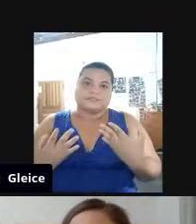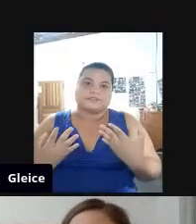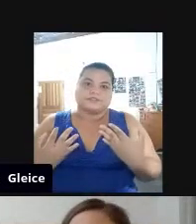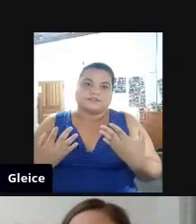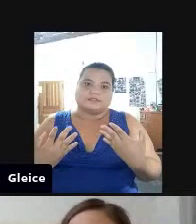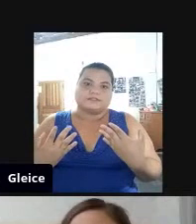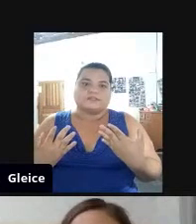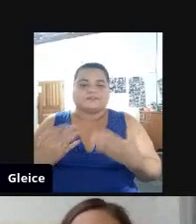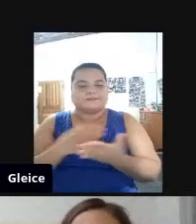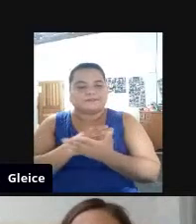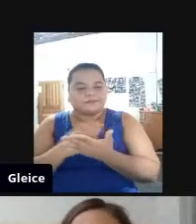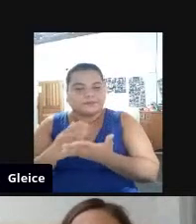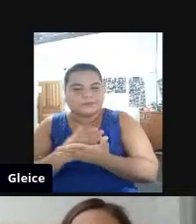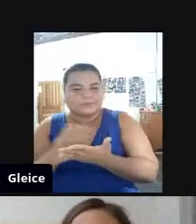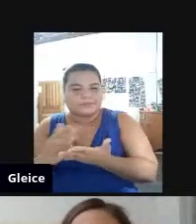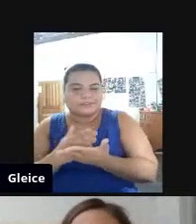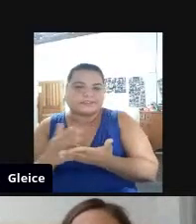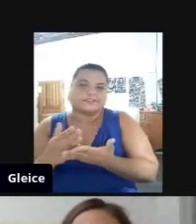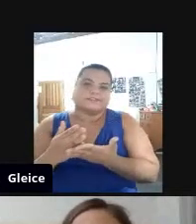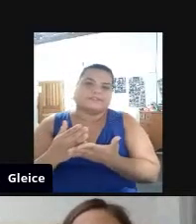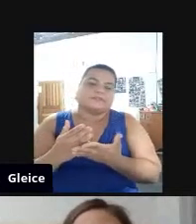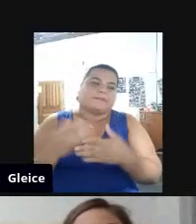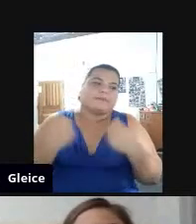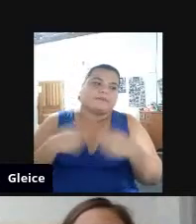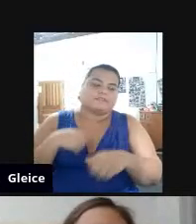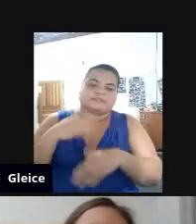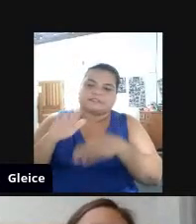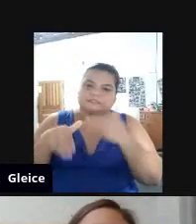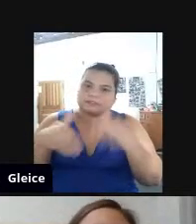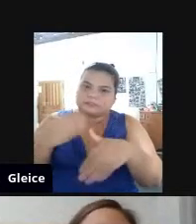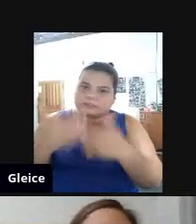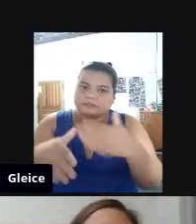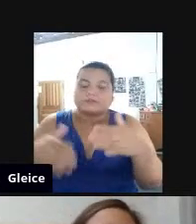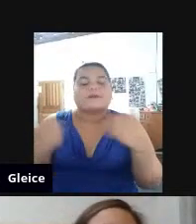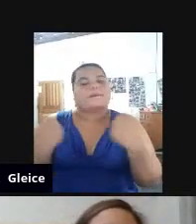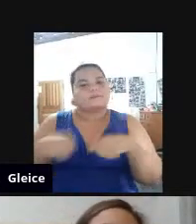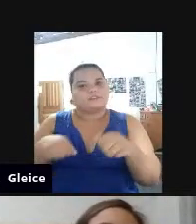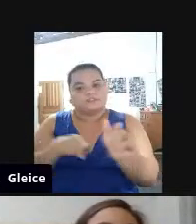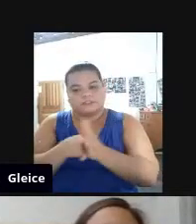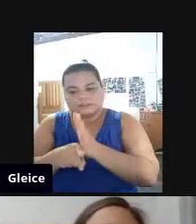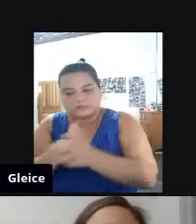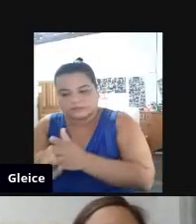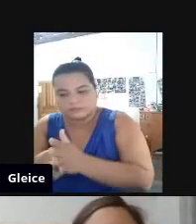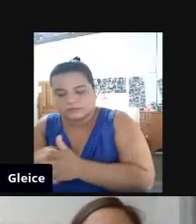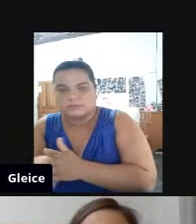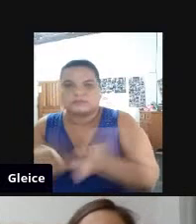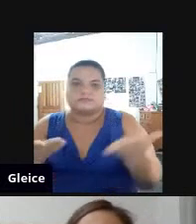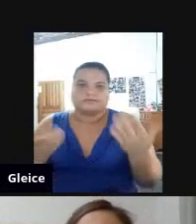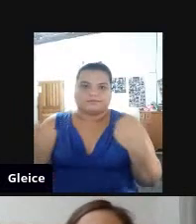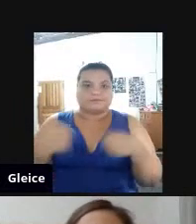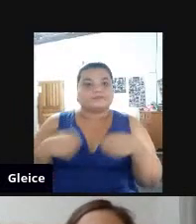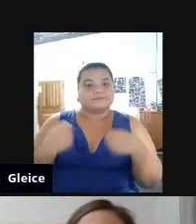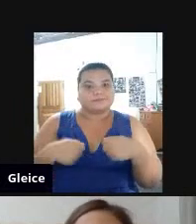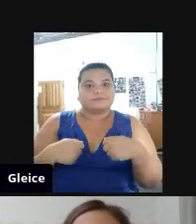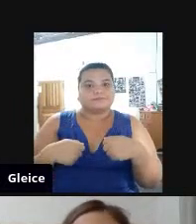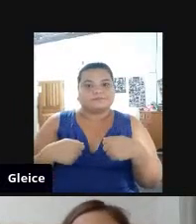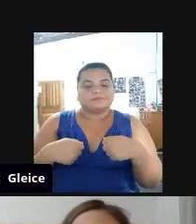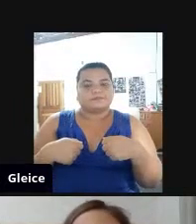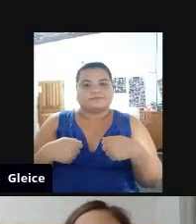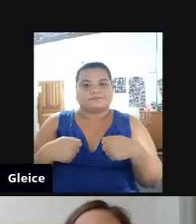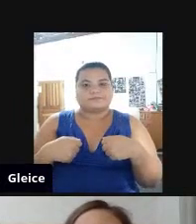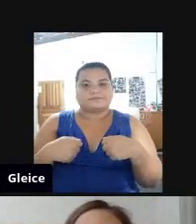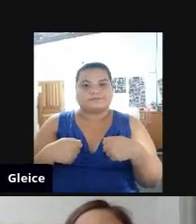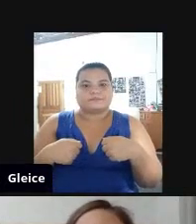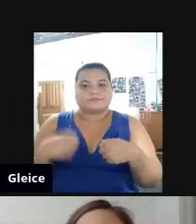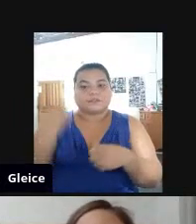está para ser descoberta, né, para ser reconhecida pela